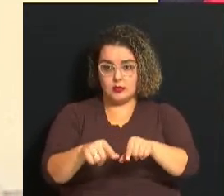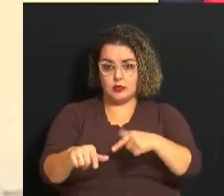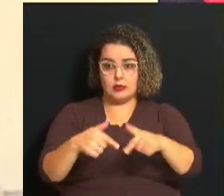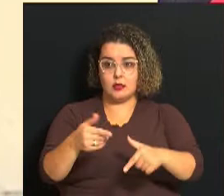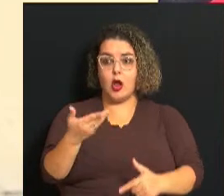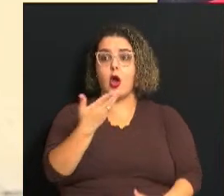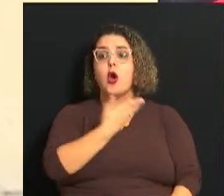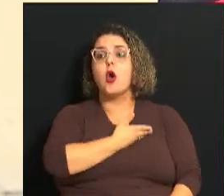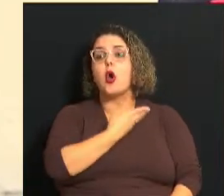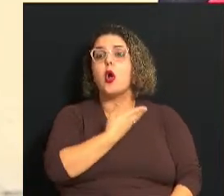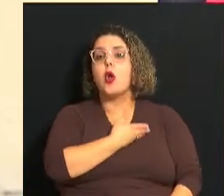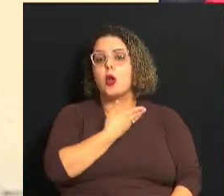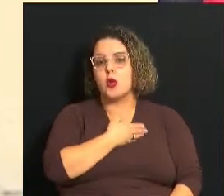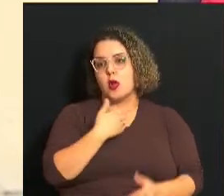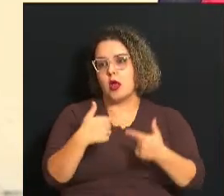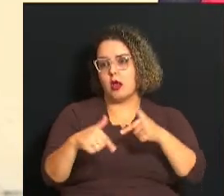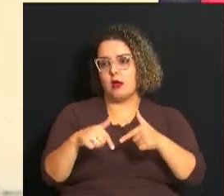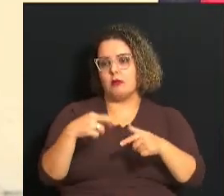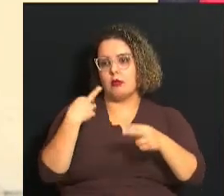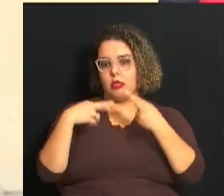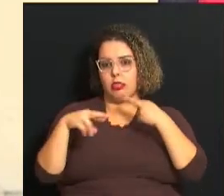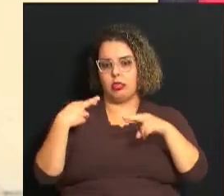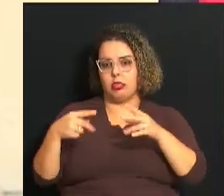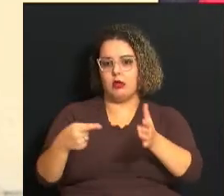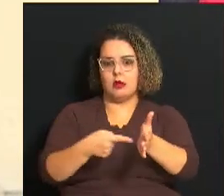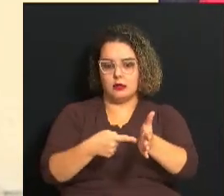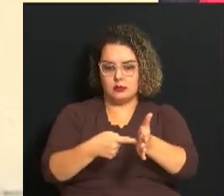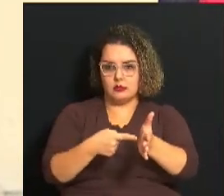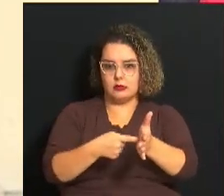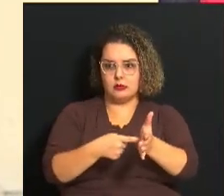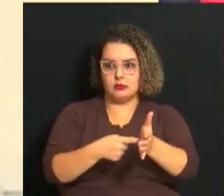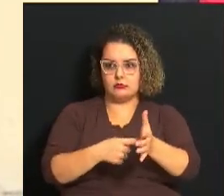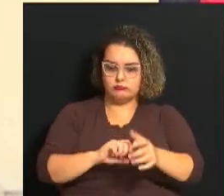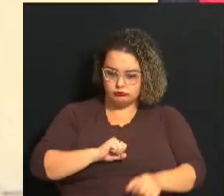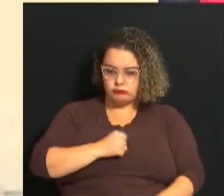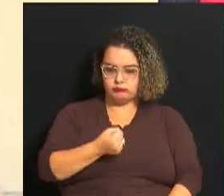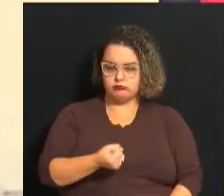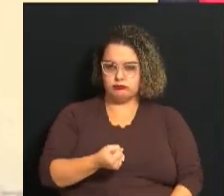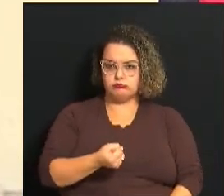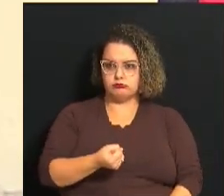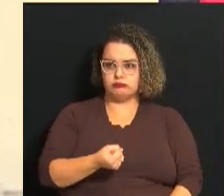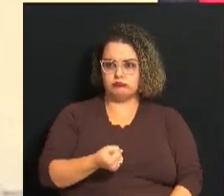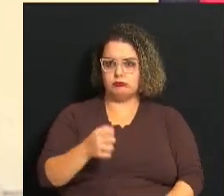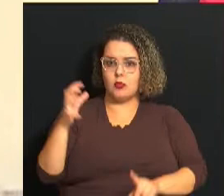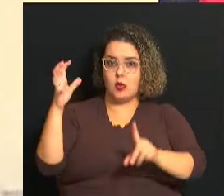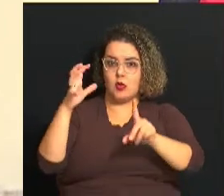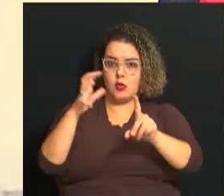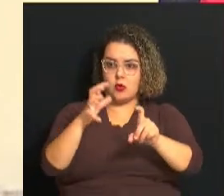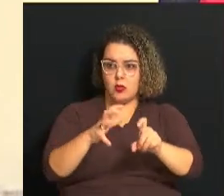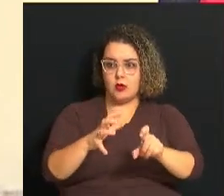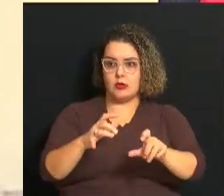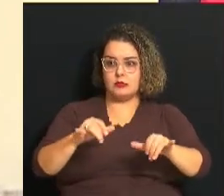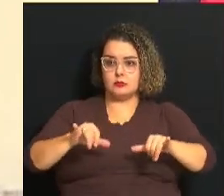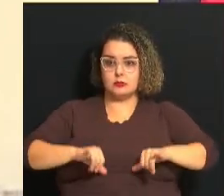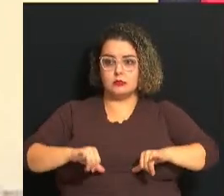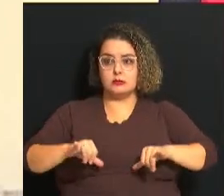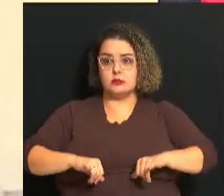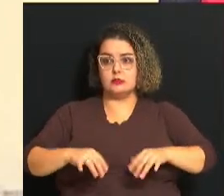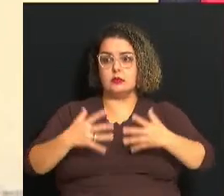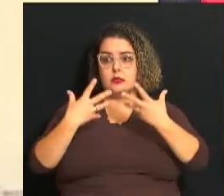colegas de trabalho para reclamar para denunciar e para se indignar da do assédio sofrido e